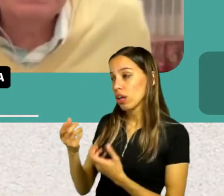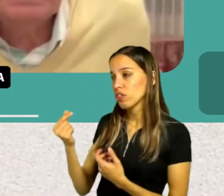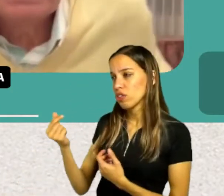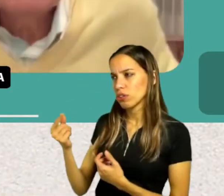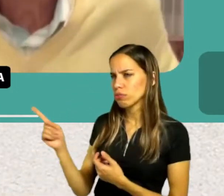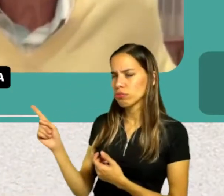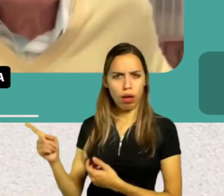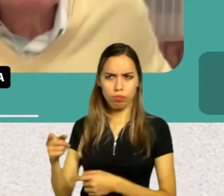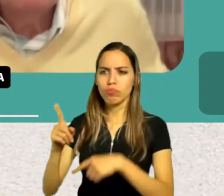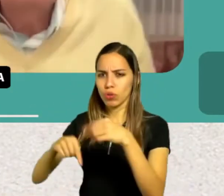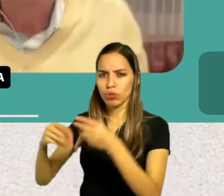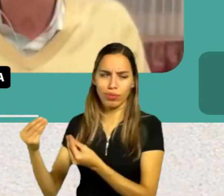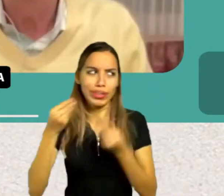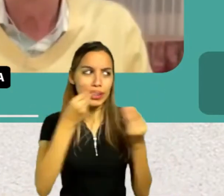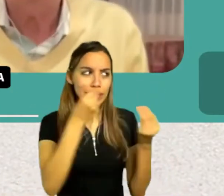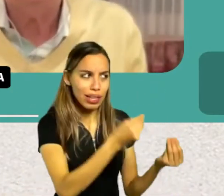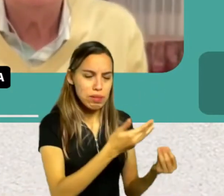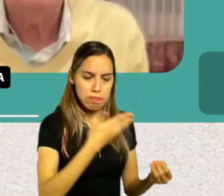pergunto o seguinte, Afonso.